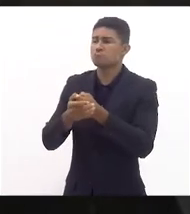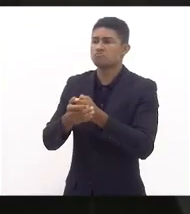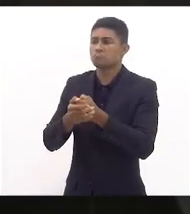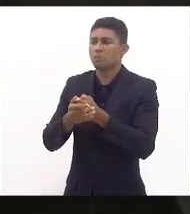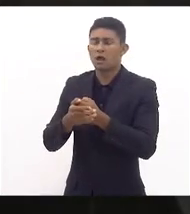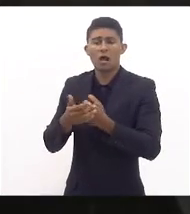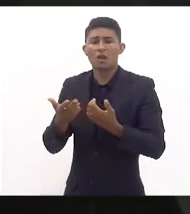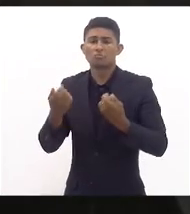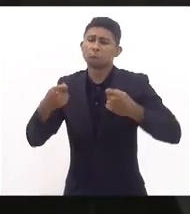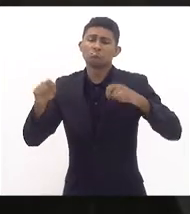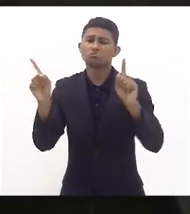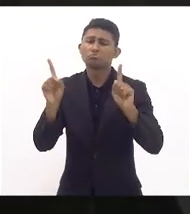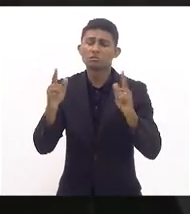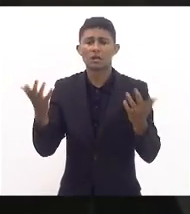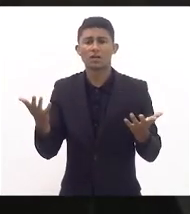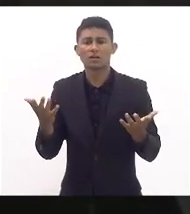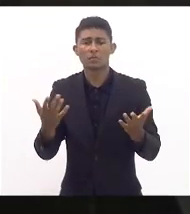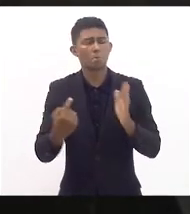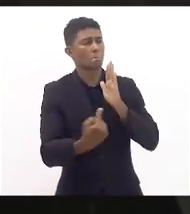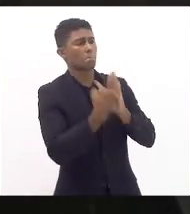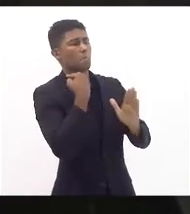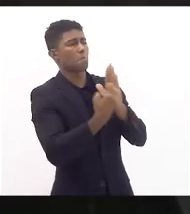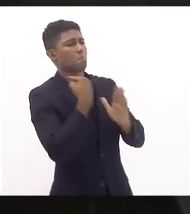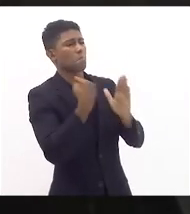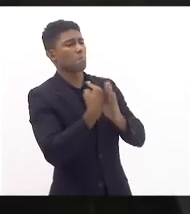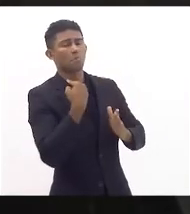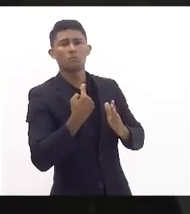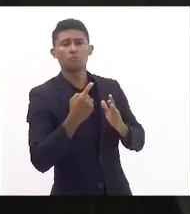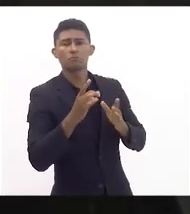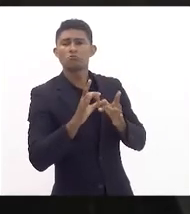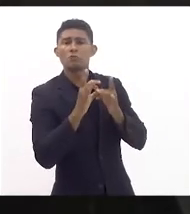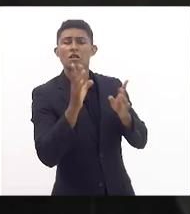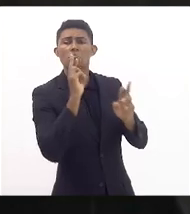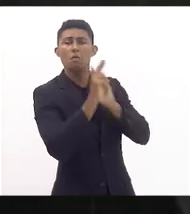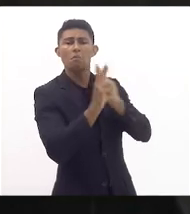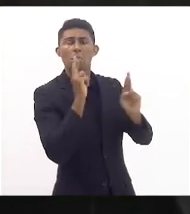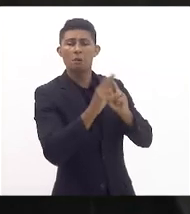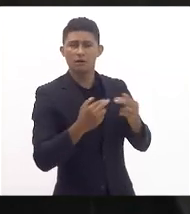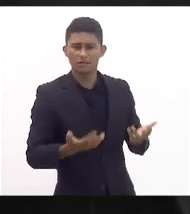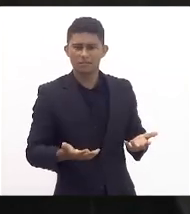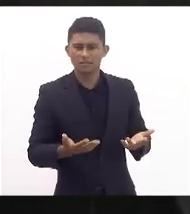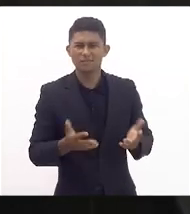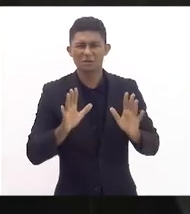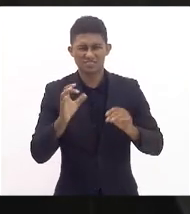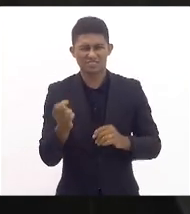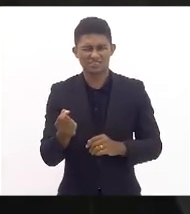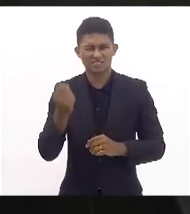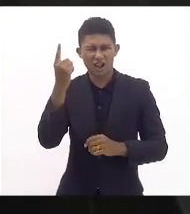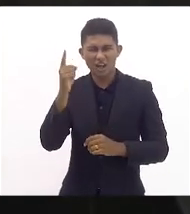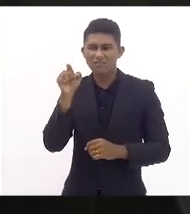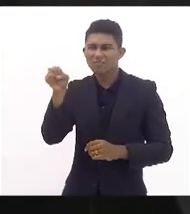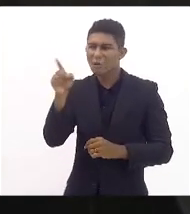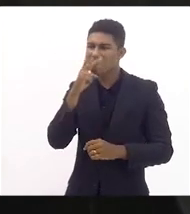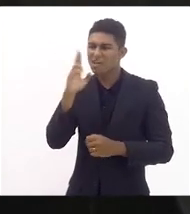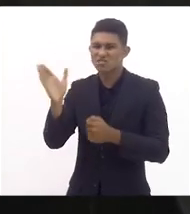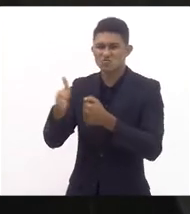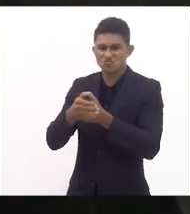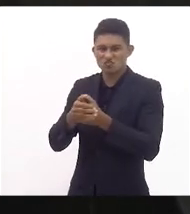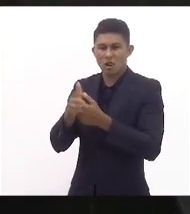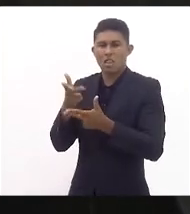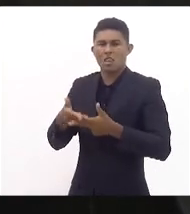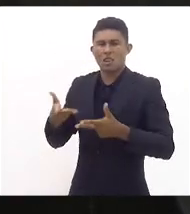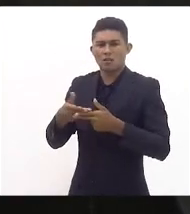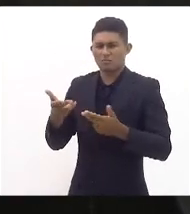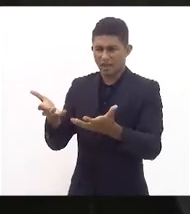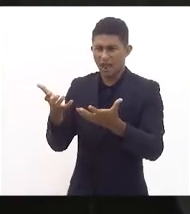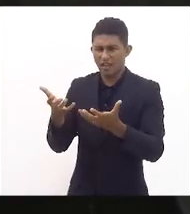recebimento de um mero requerimento de informação. Então, me pareceu que debaixo